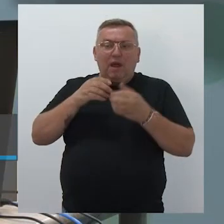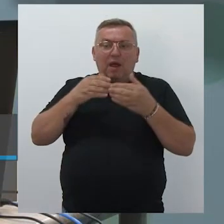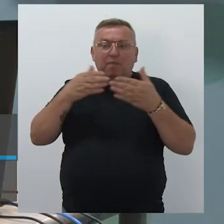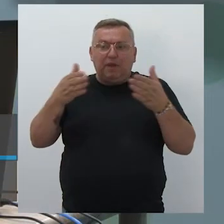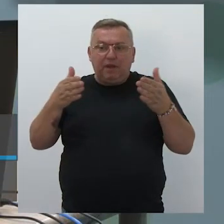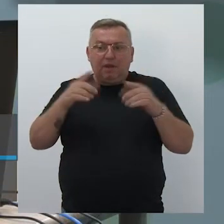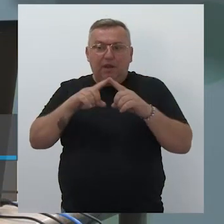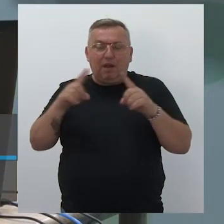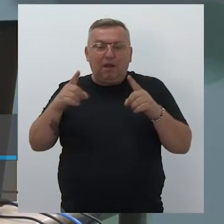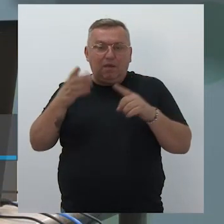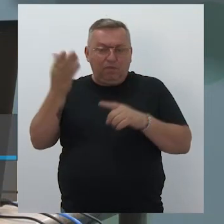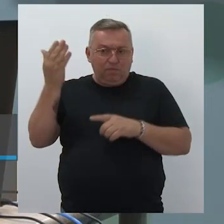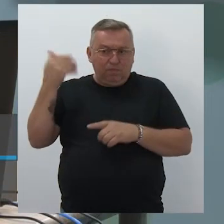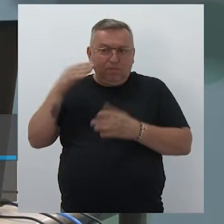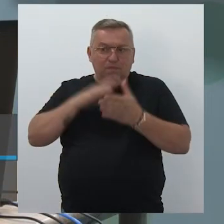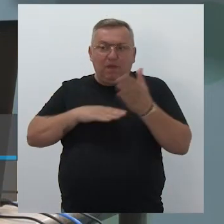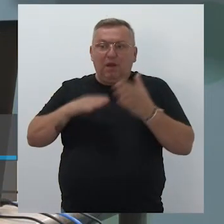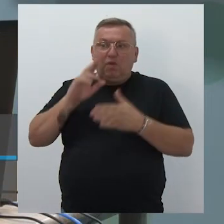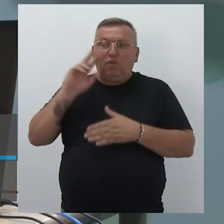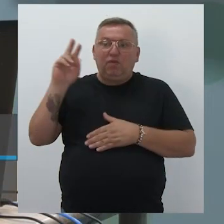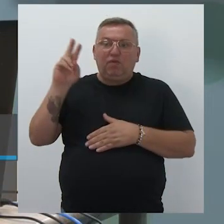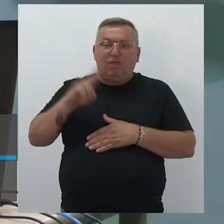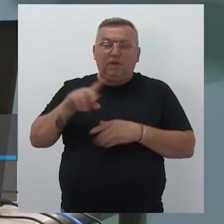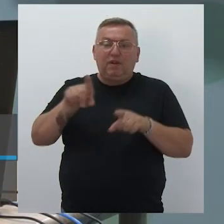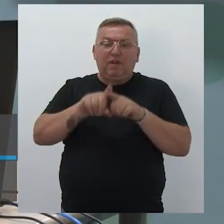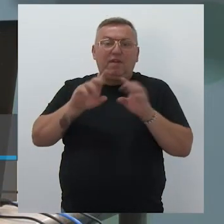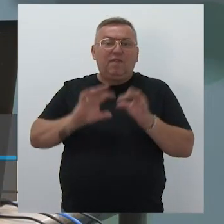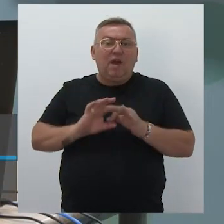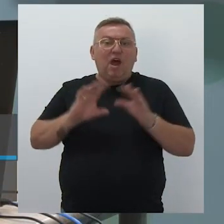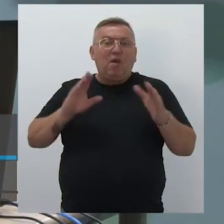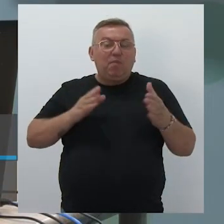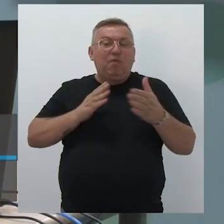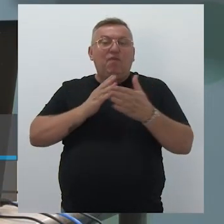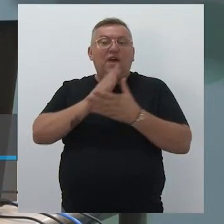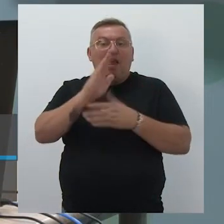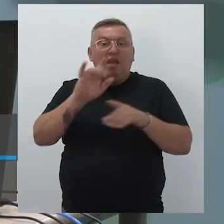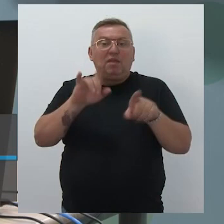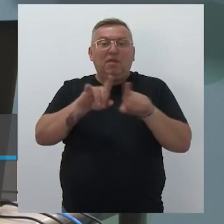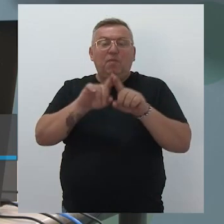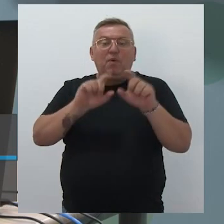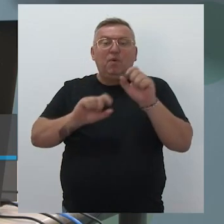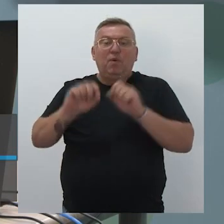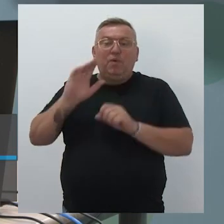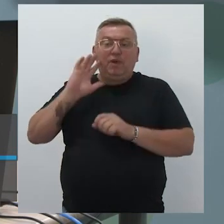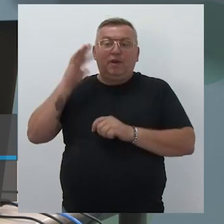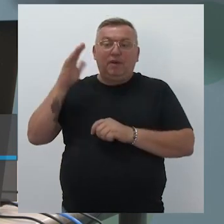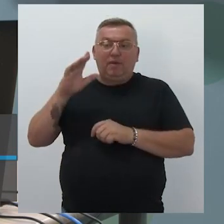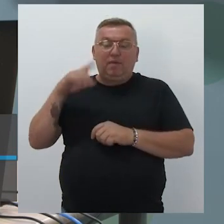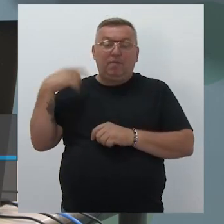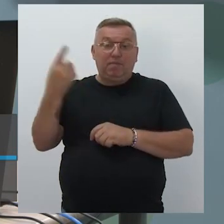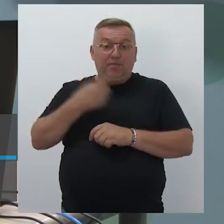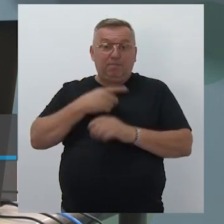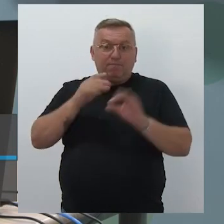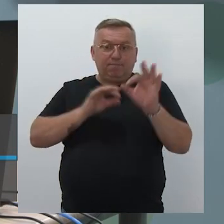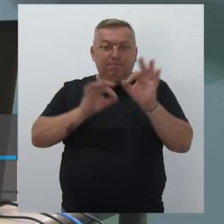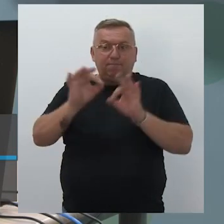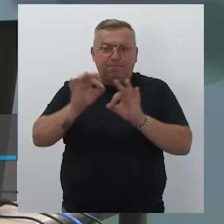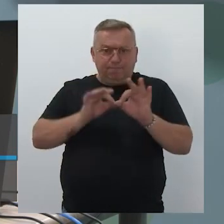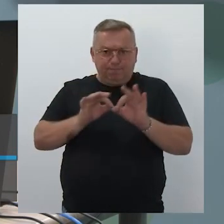aberta há algum tempo para todos, teve aprovação, né? Então, assim, para compor, né,